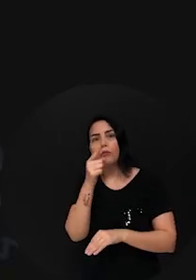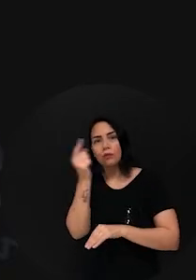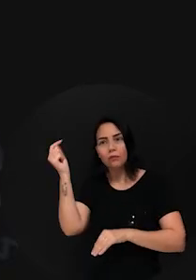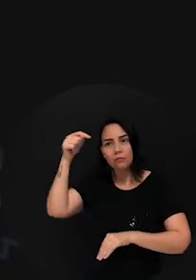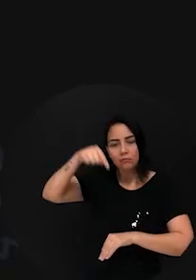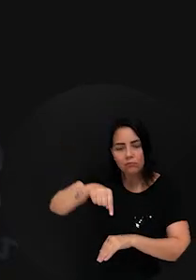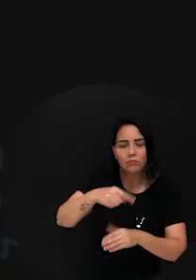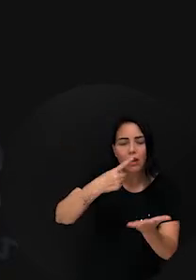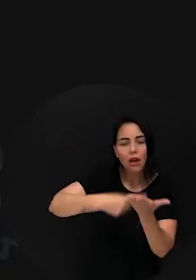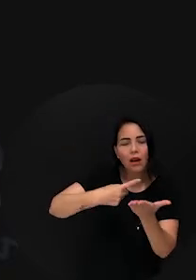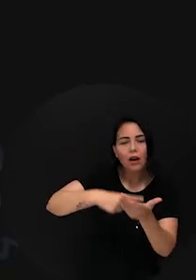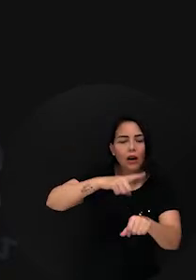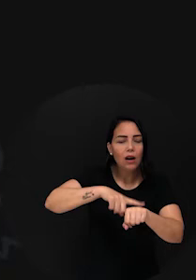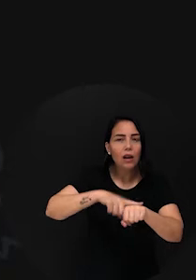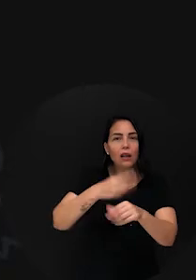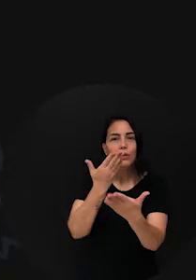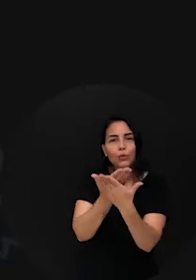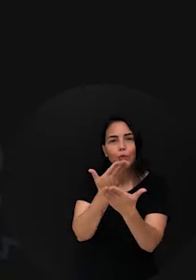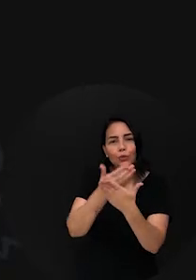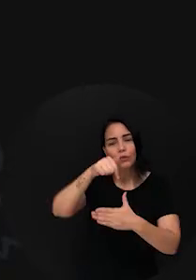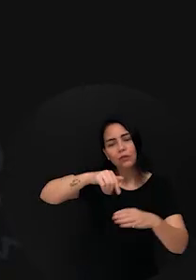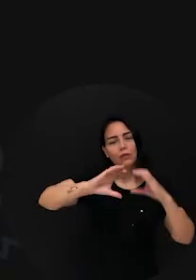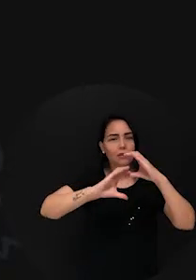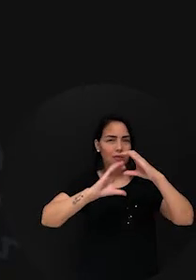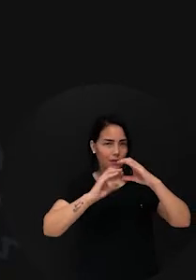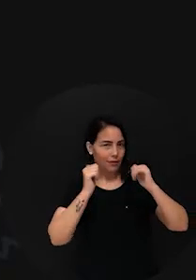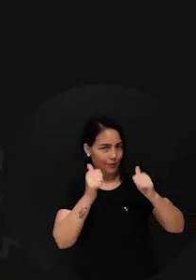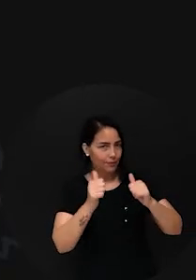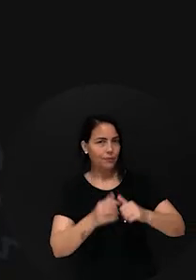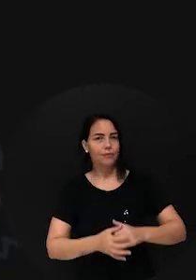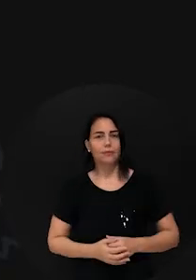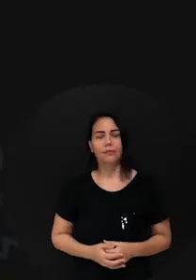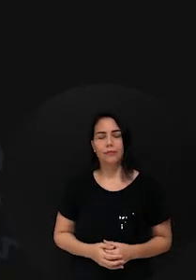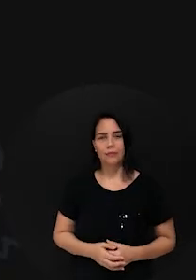um horário para estudo na SCAR.